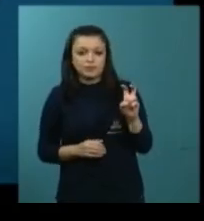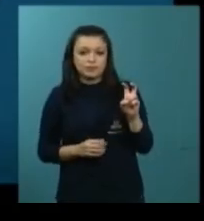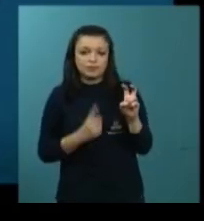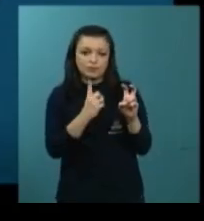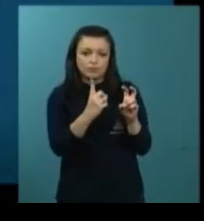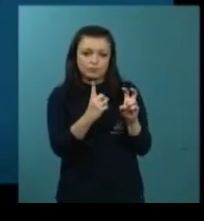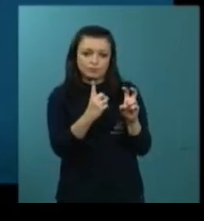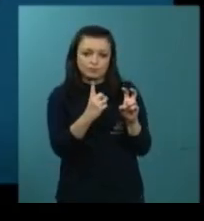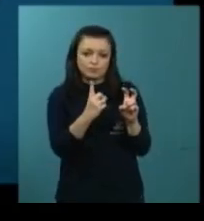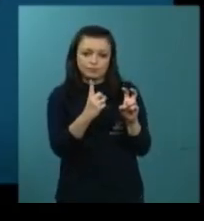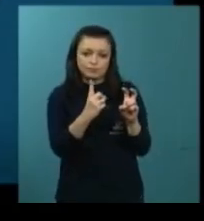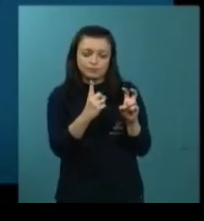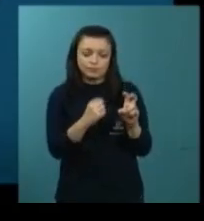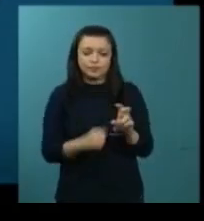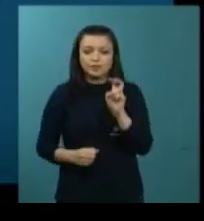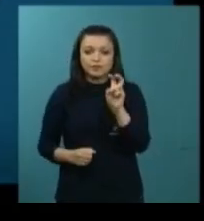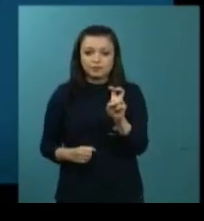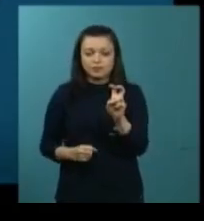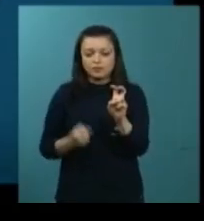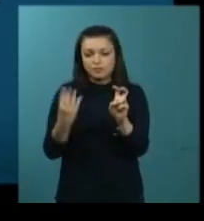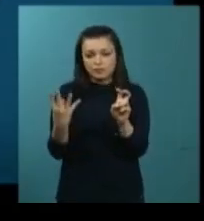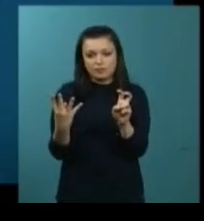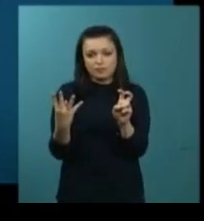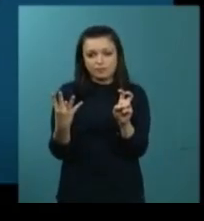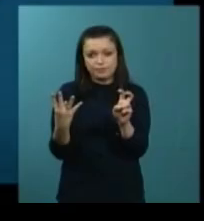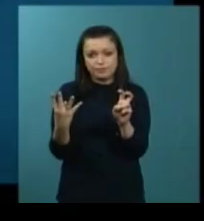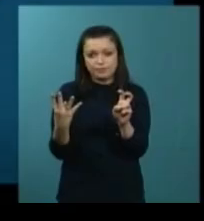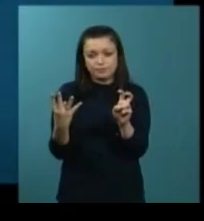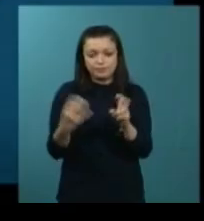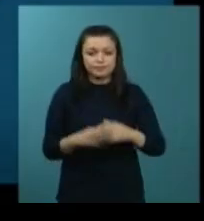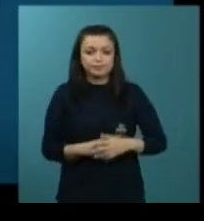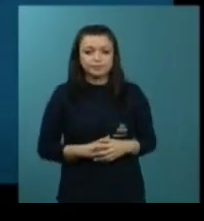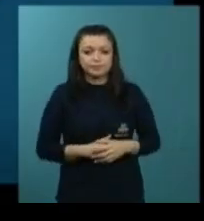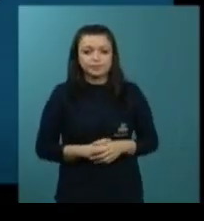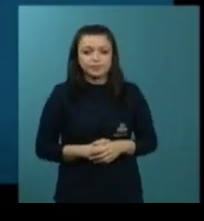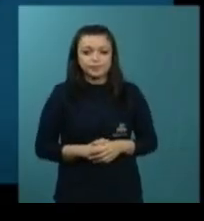5 e 1, 5 e 4.